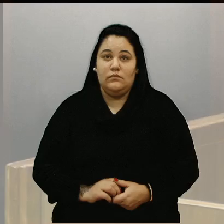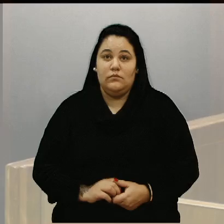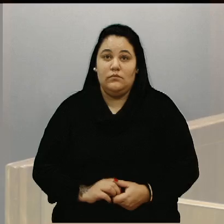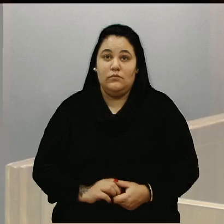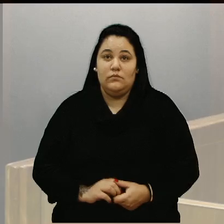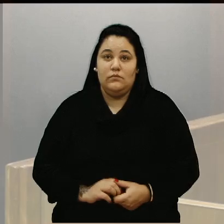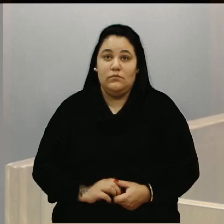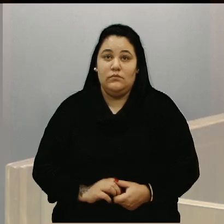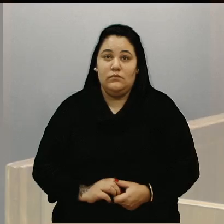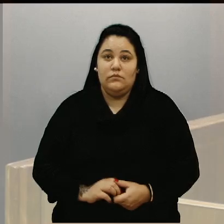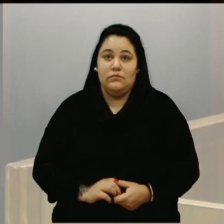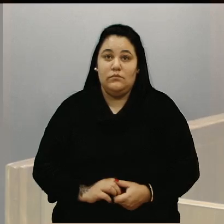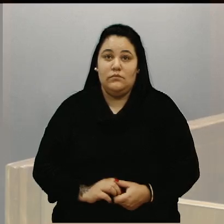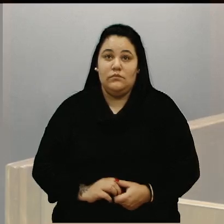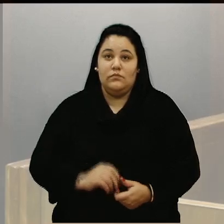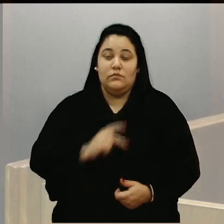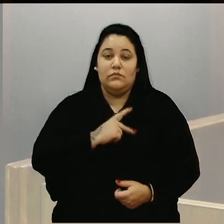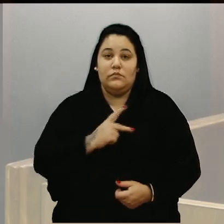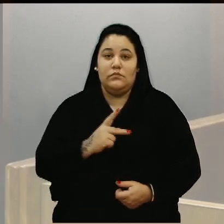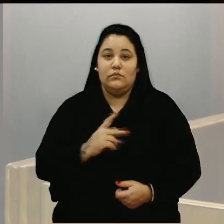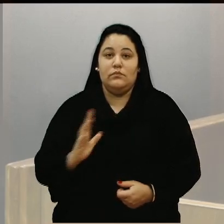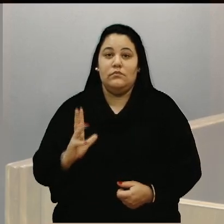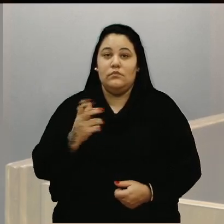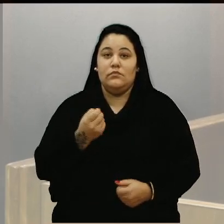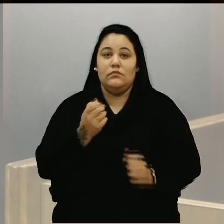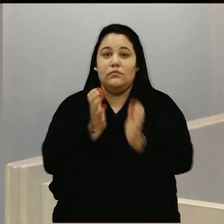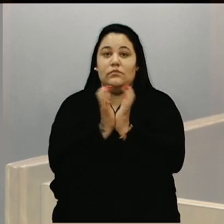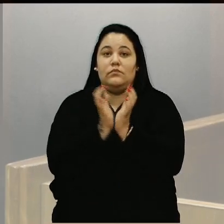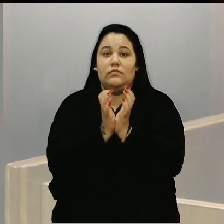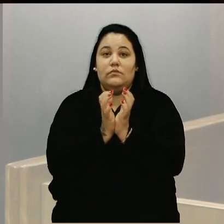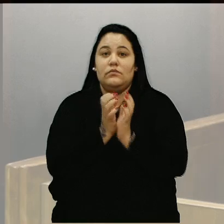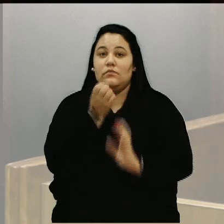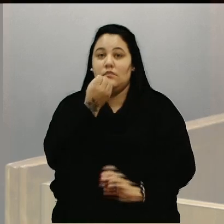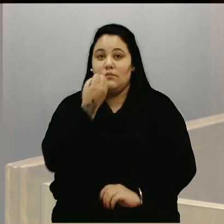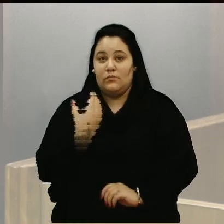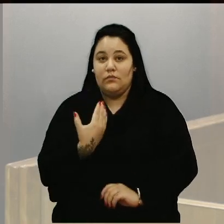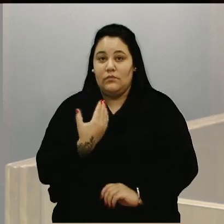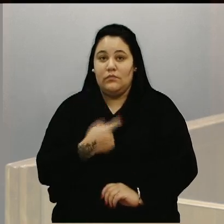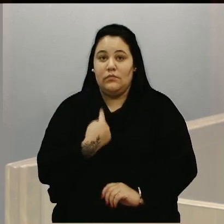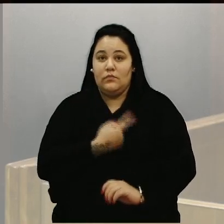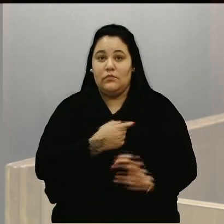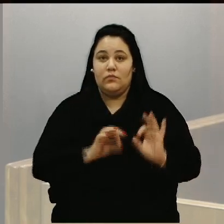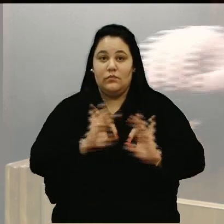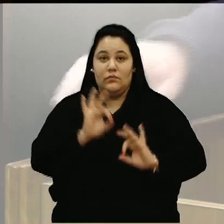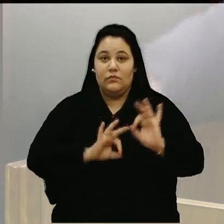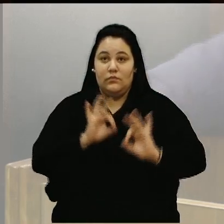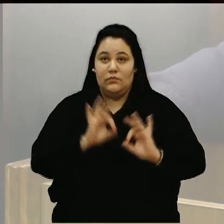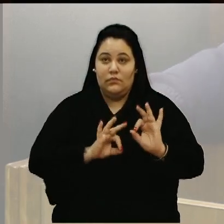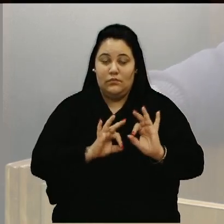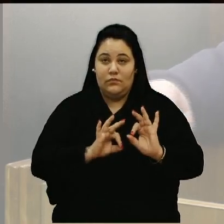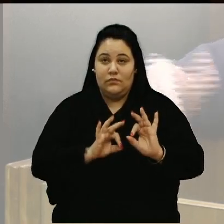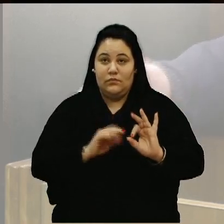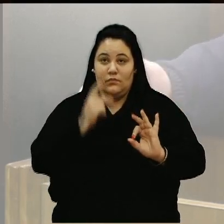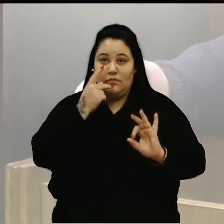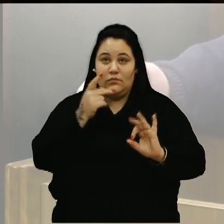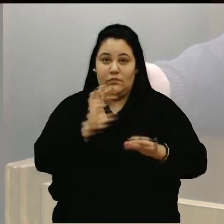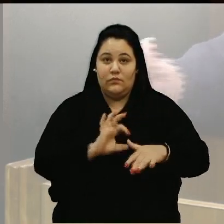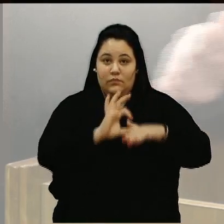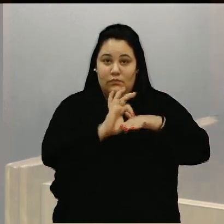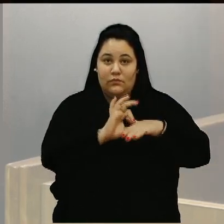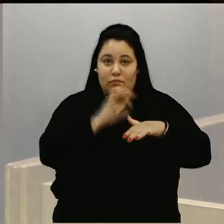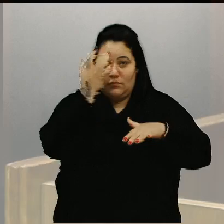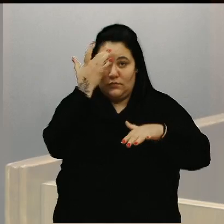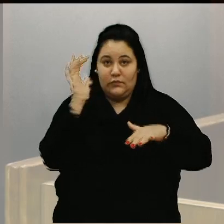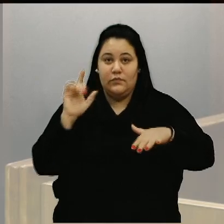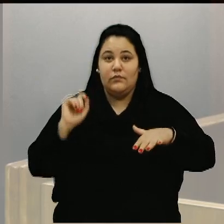Prezada presidente, caros colegas. Bom, quando a gente prepara uma declaração de líder, não sabe o que o outro colega